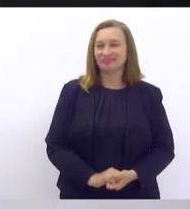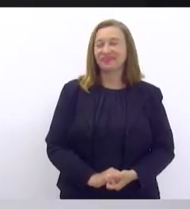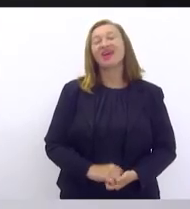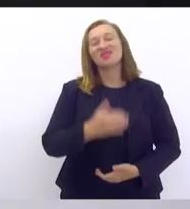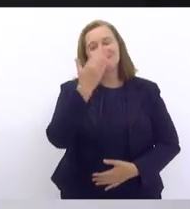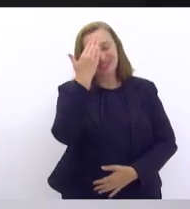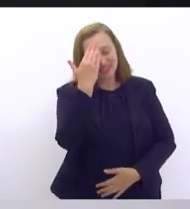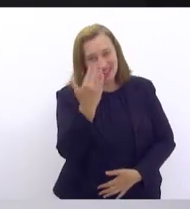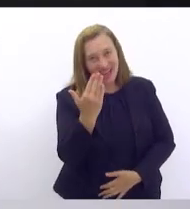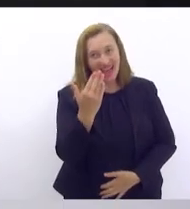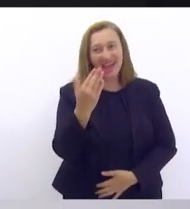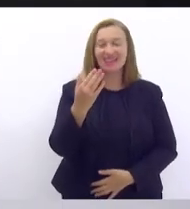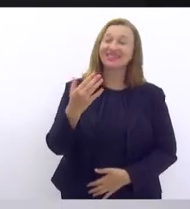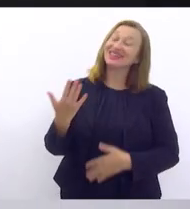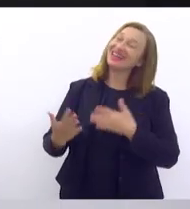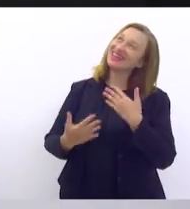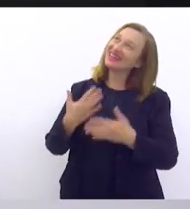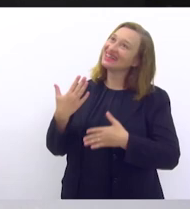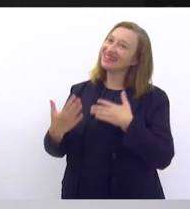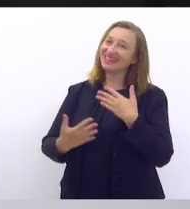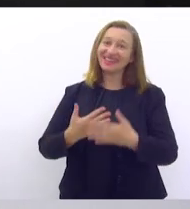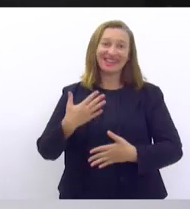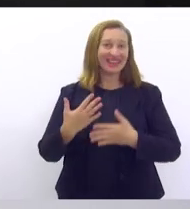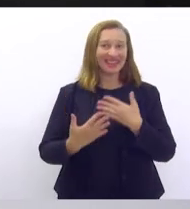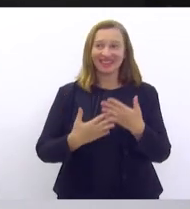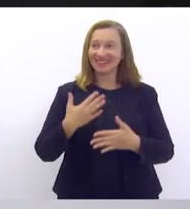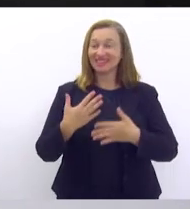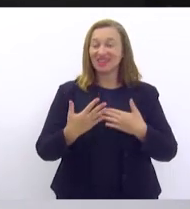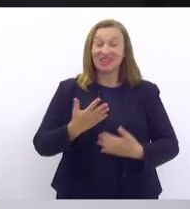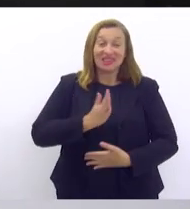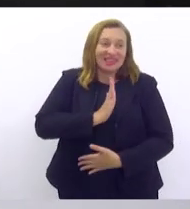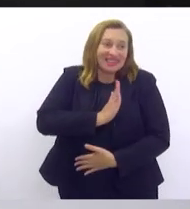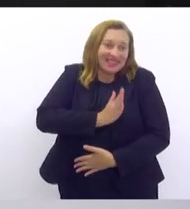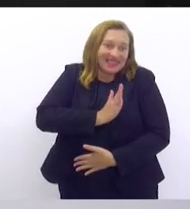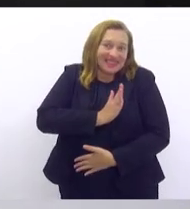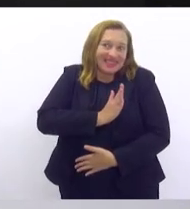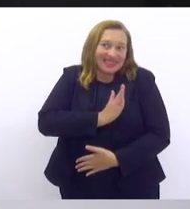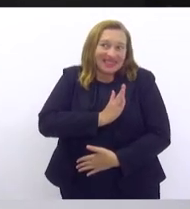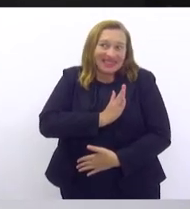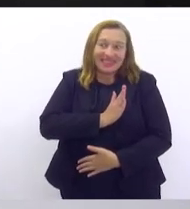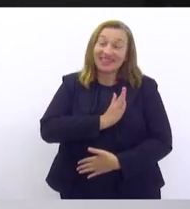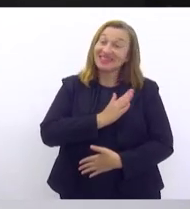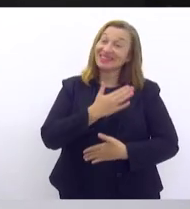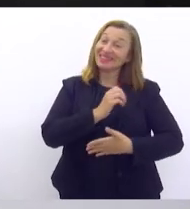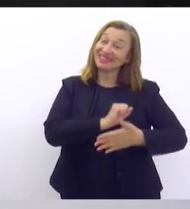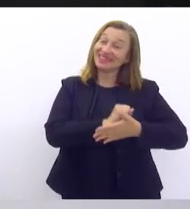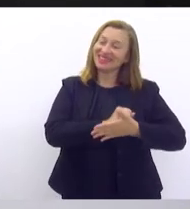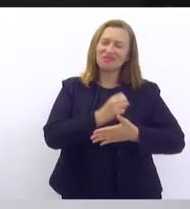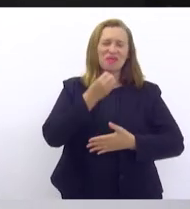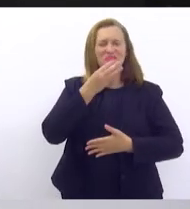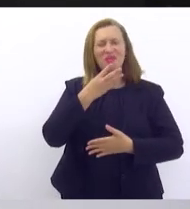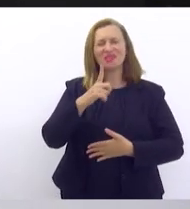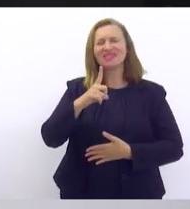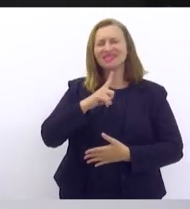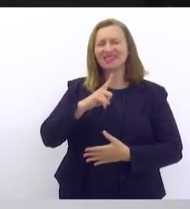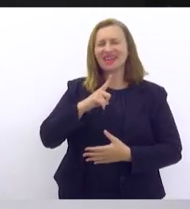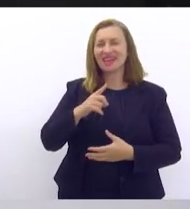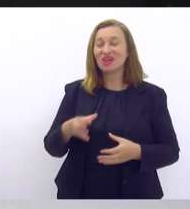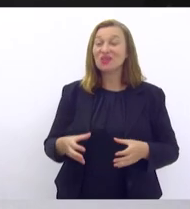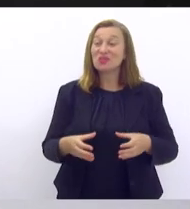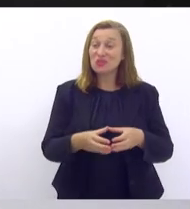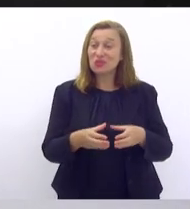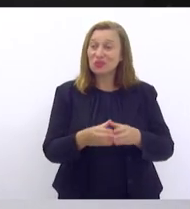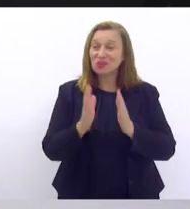Muito obrigado, Vinícius, que alegria. Você não tem noção para o nosso coração como é bom ter a Renovação Carismática no